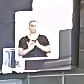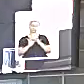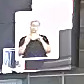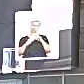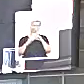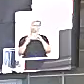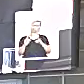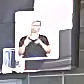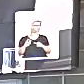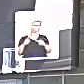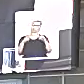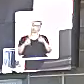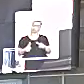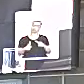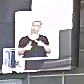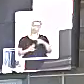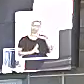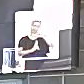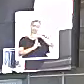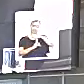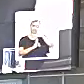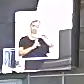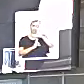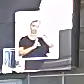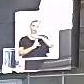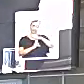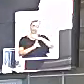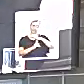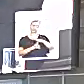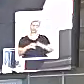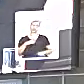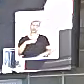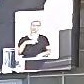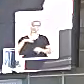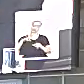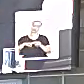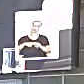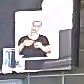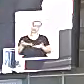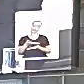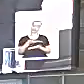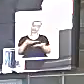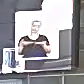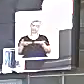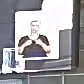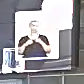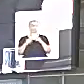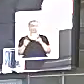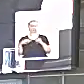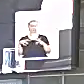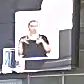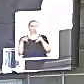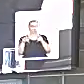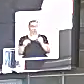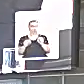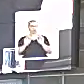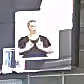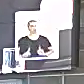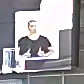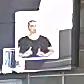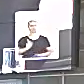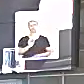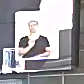e a gente entende aqui que qual foi colocado que ela não atende a todas as pessoas mas infelizmente a gente não tem uma